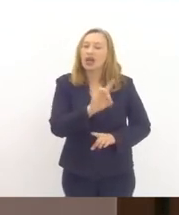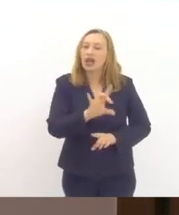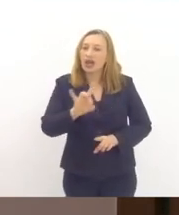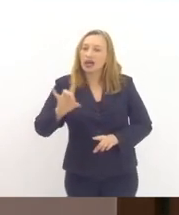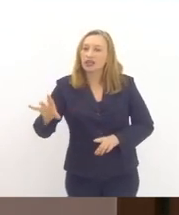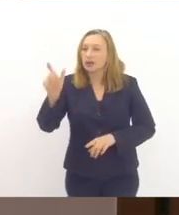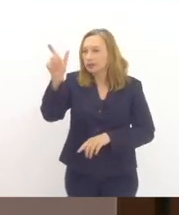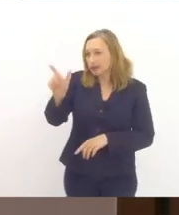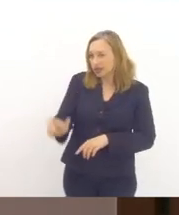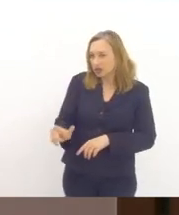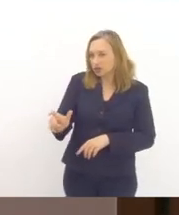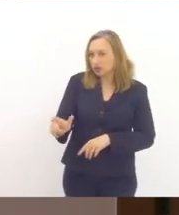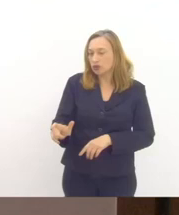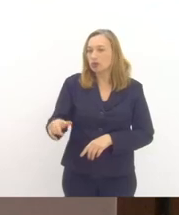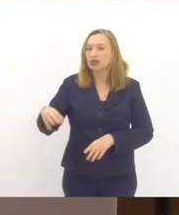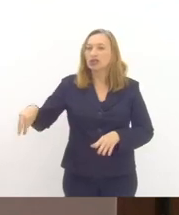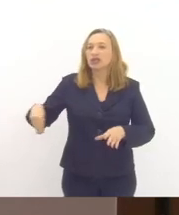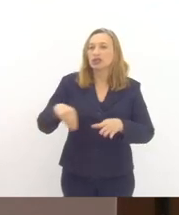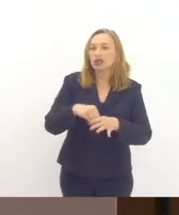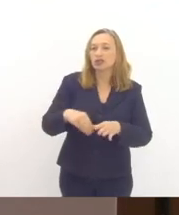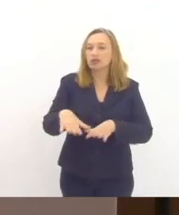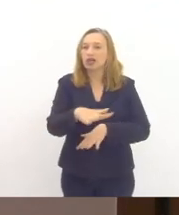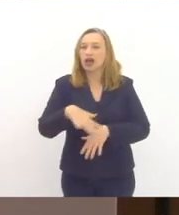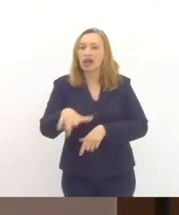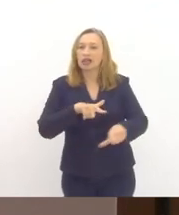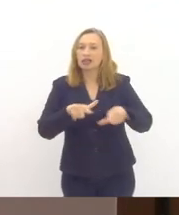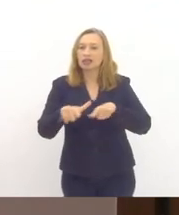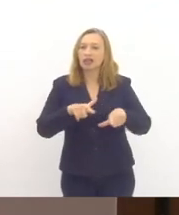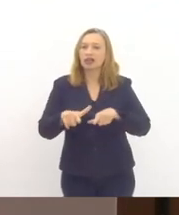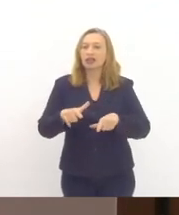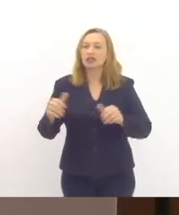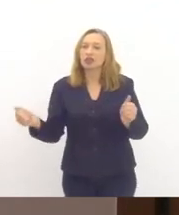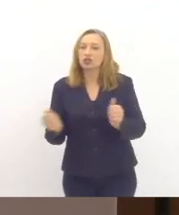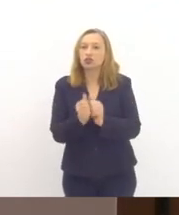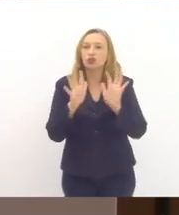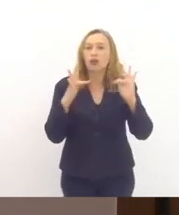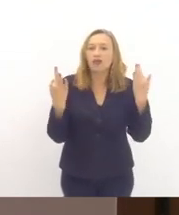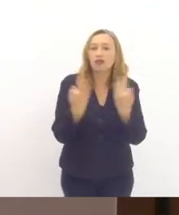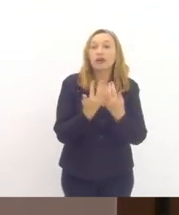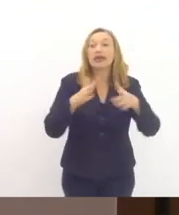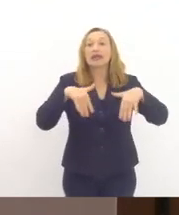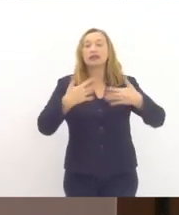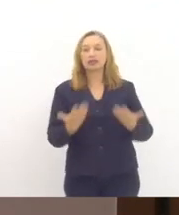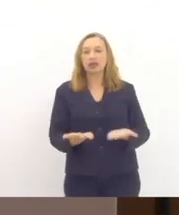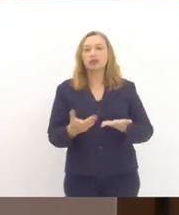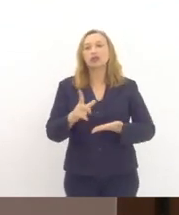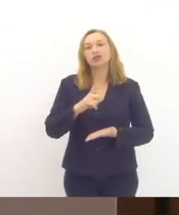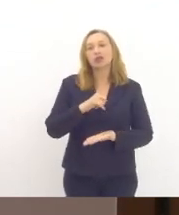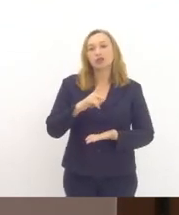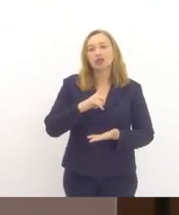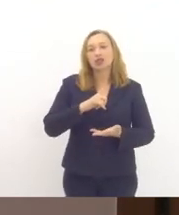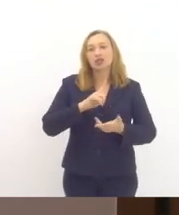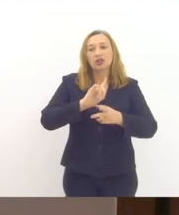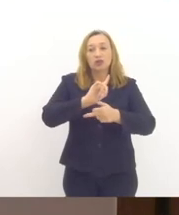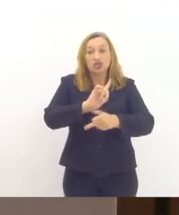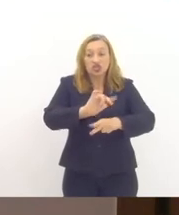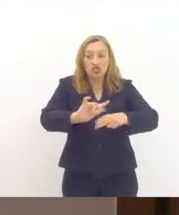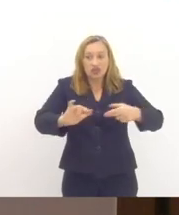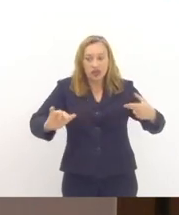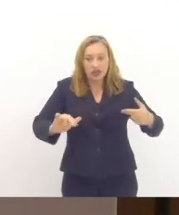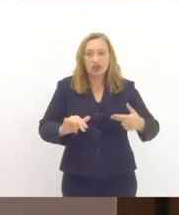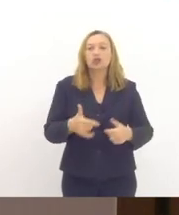dessas pessoas no mercado de trabalho traz consigo a sua família, né? Então, nós temos aqui uma multiplicidade.